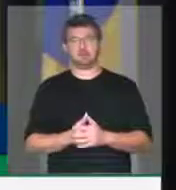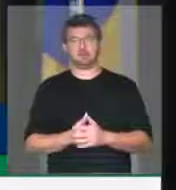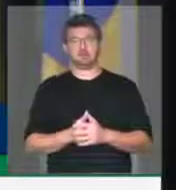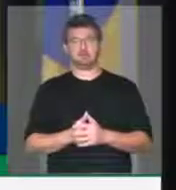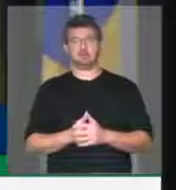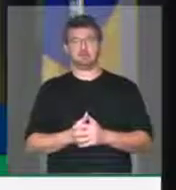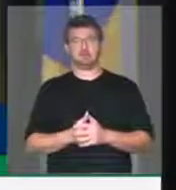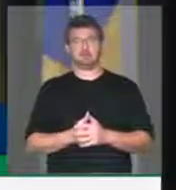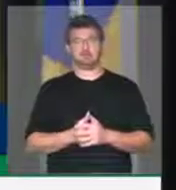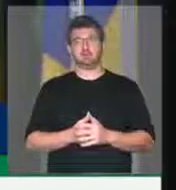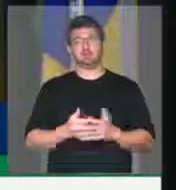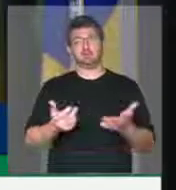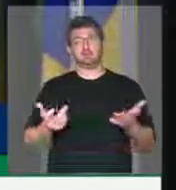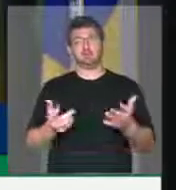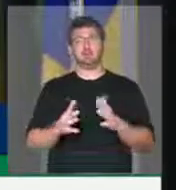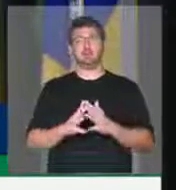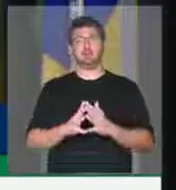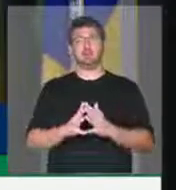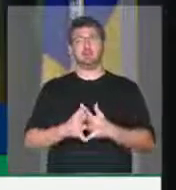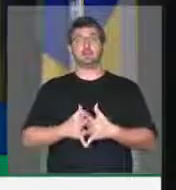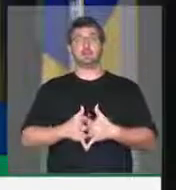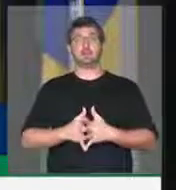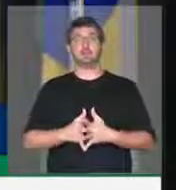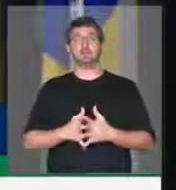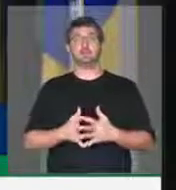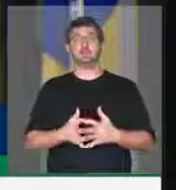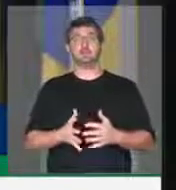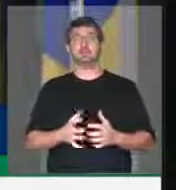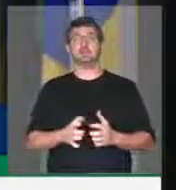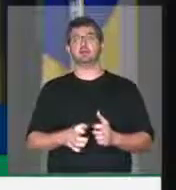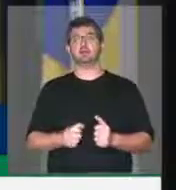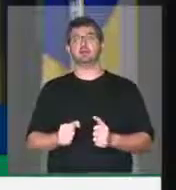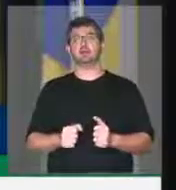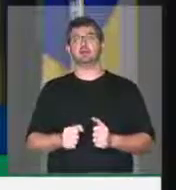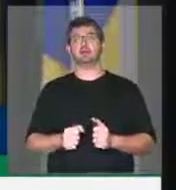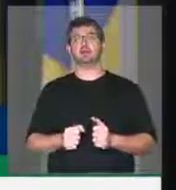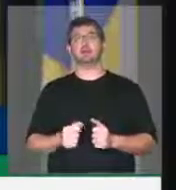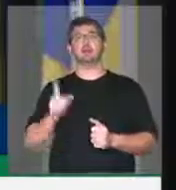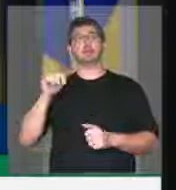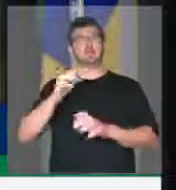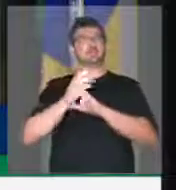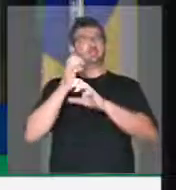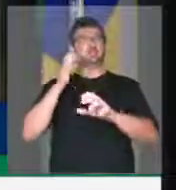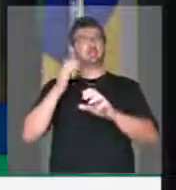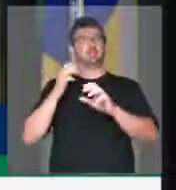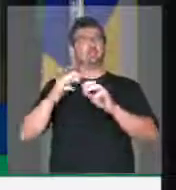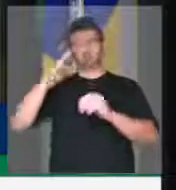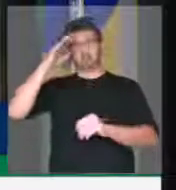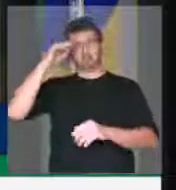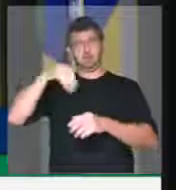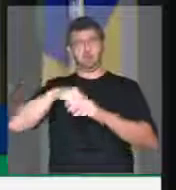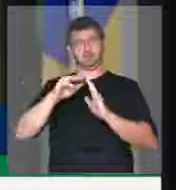ter com certeza. Foi engenheiro militar na escola